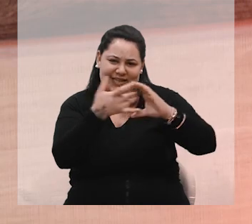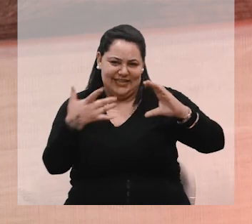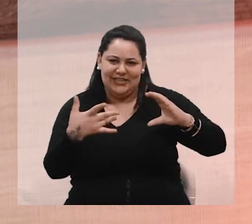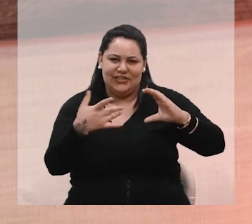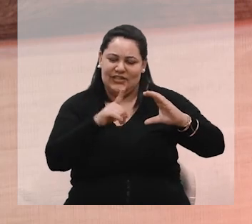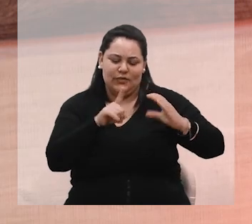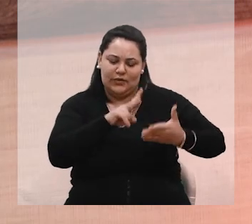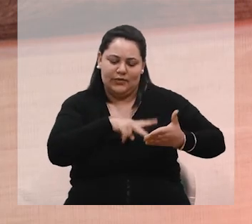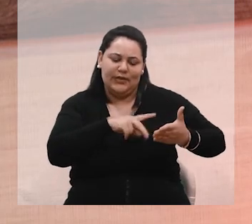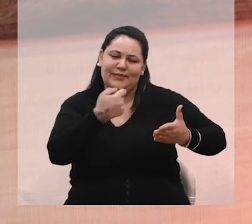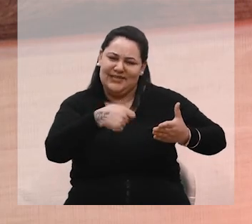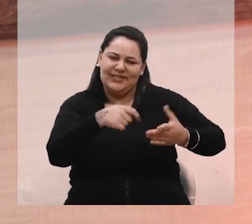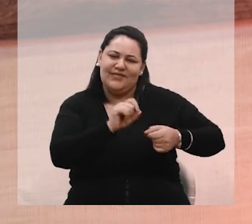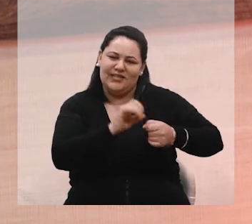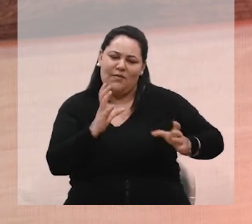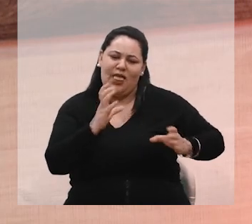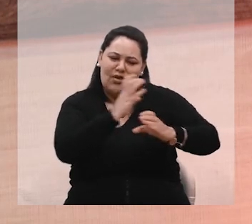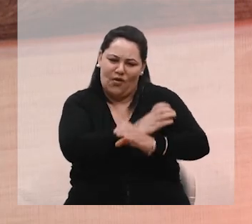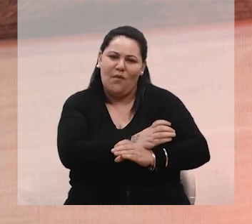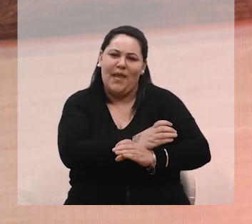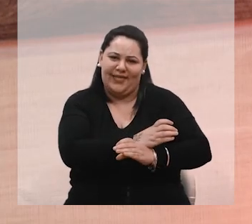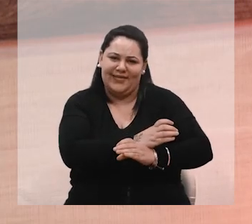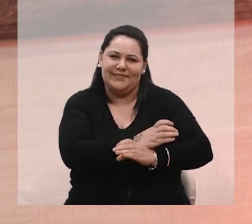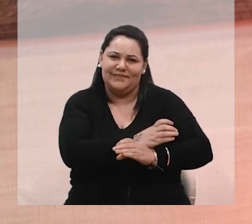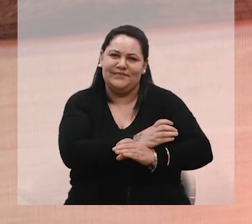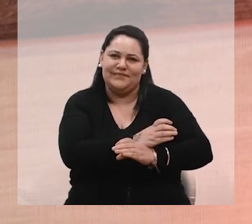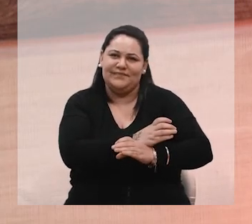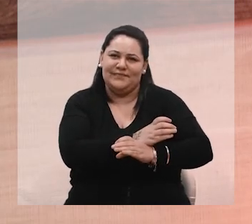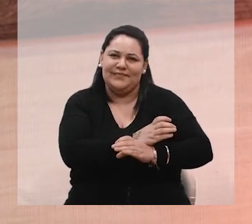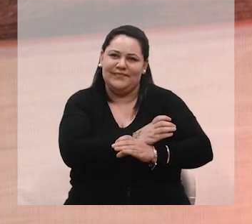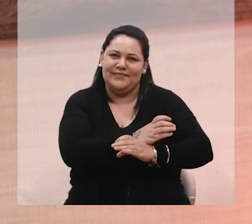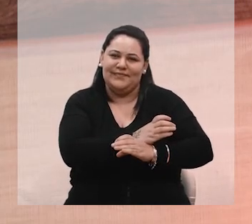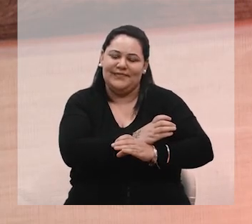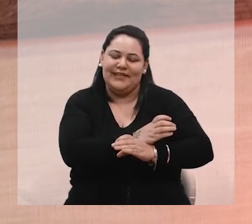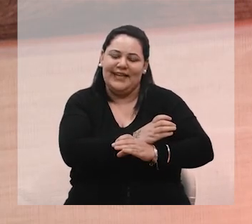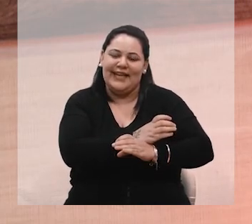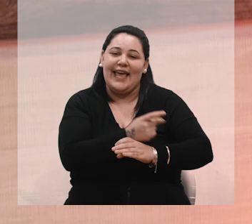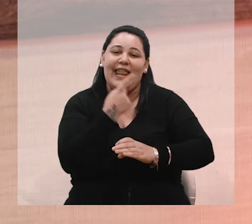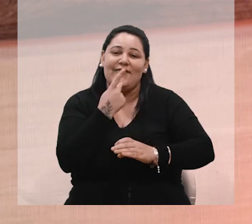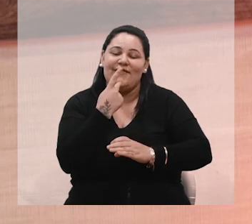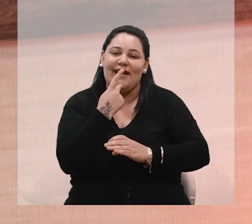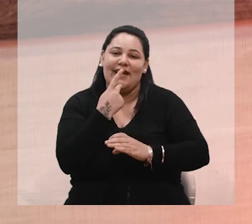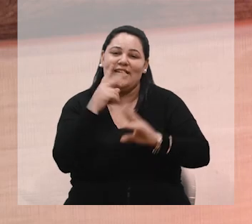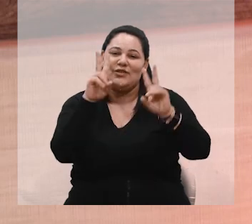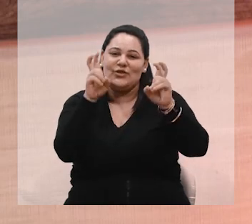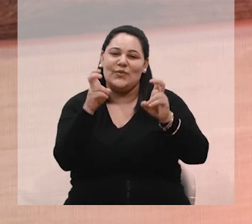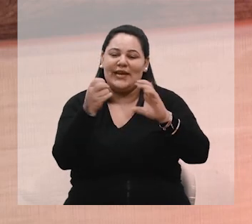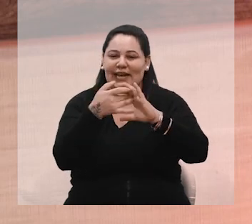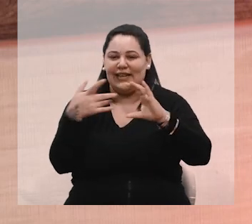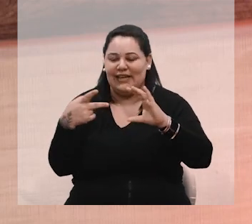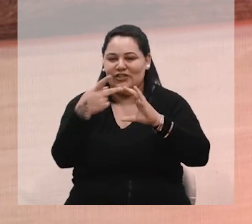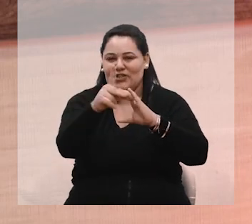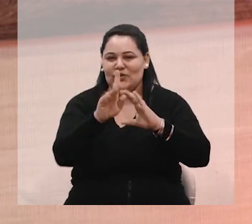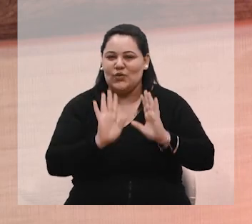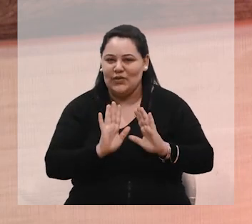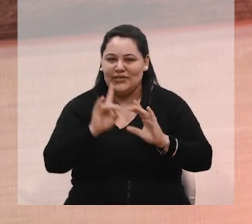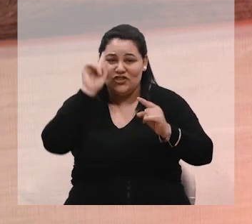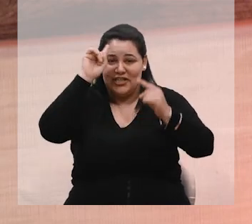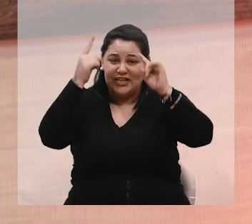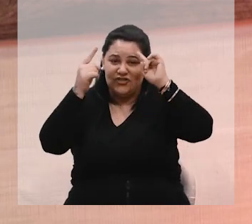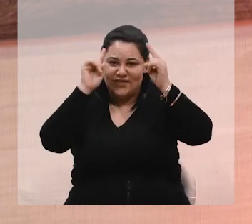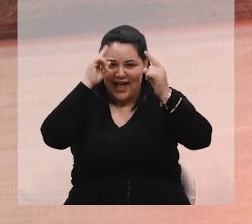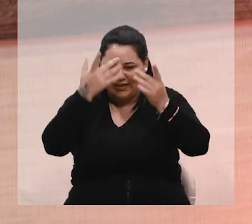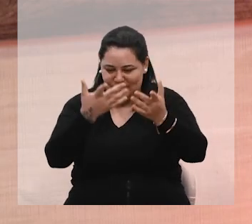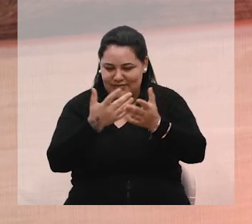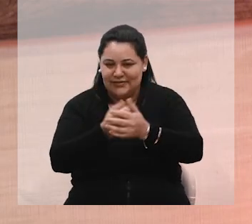li anteriormente, não ia fazer uma leitura corrida da orelha inteira, e ela te coloca ali num entremeio criativo. Como é que foi